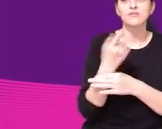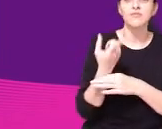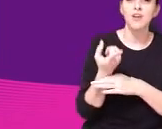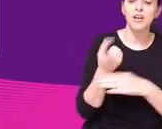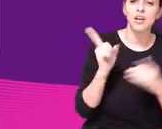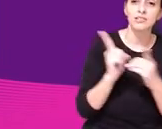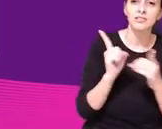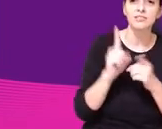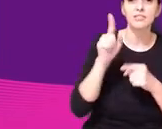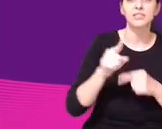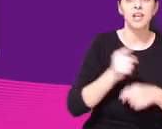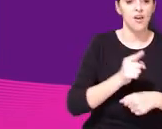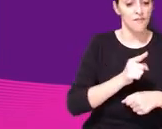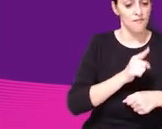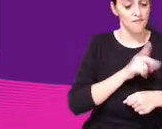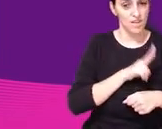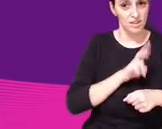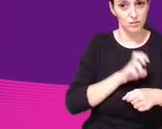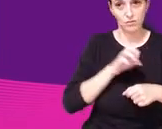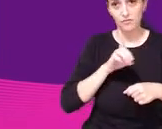por exemplo, hoje,